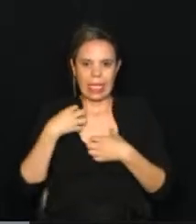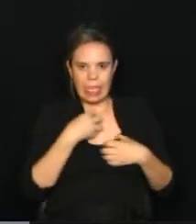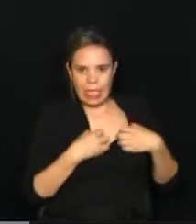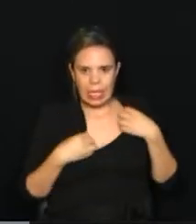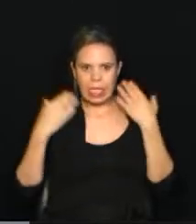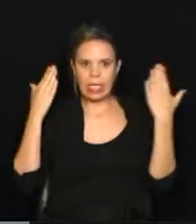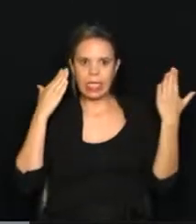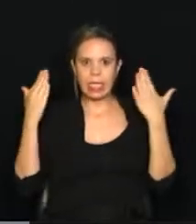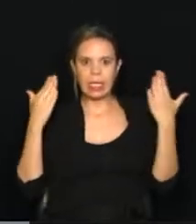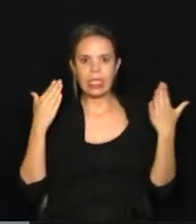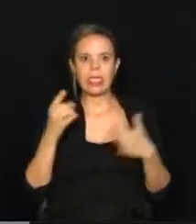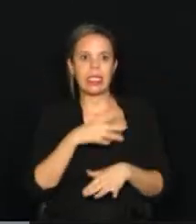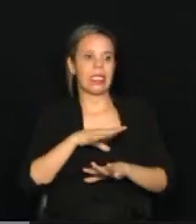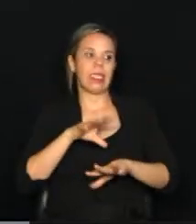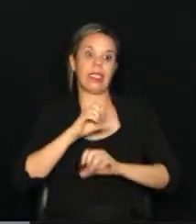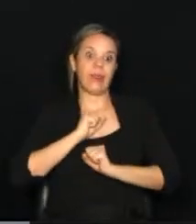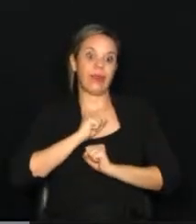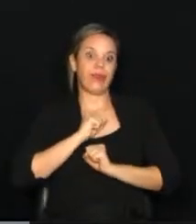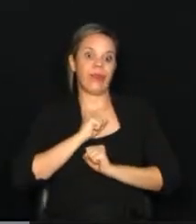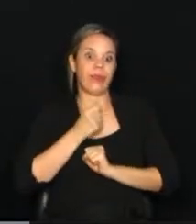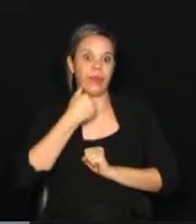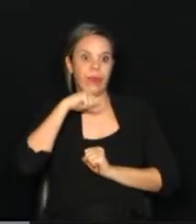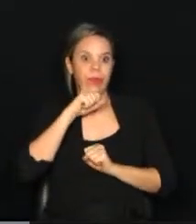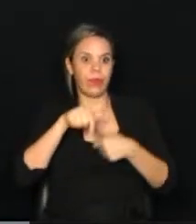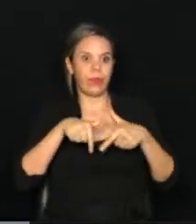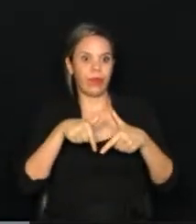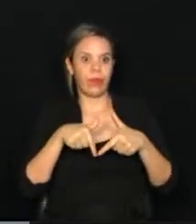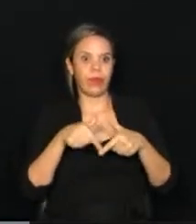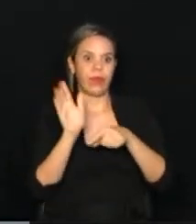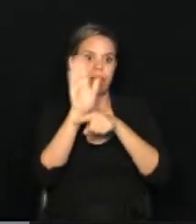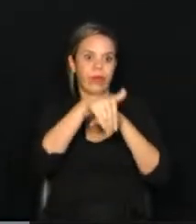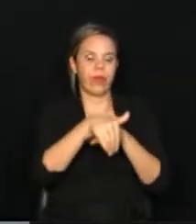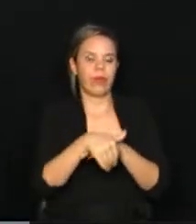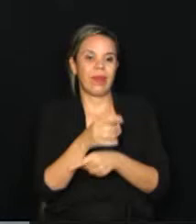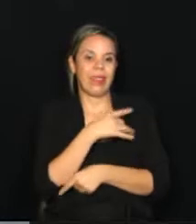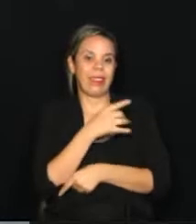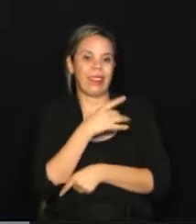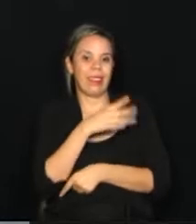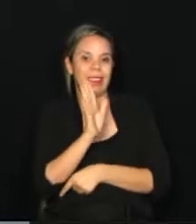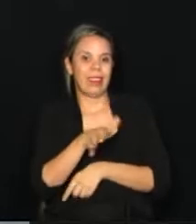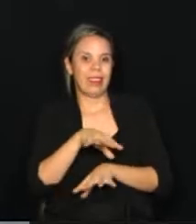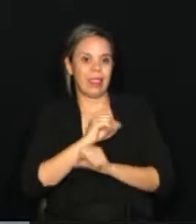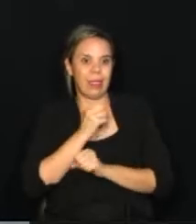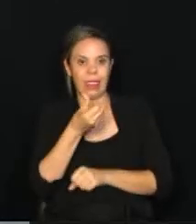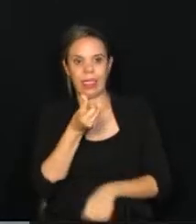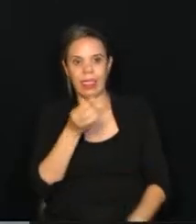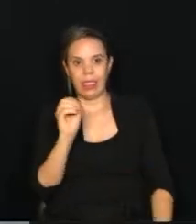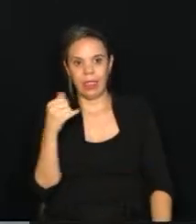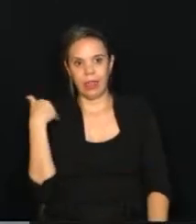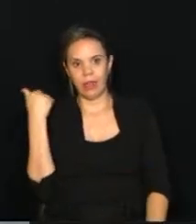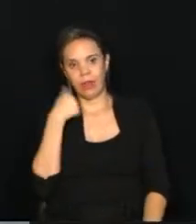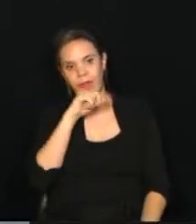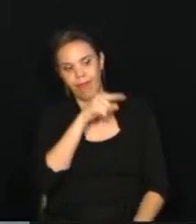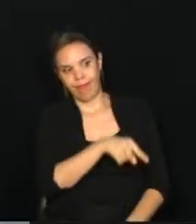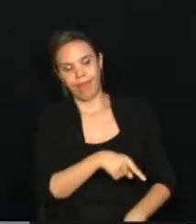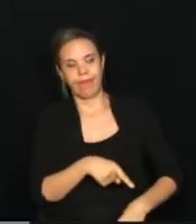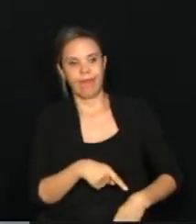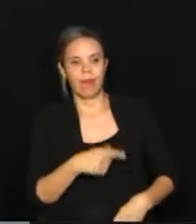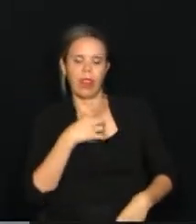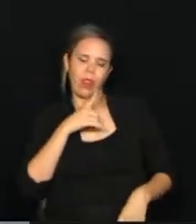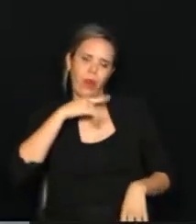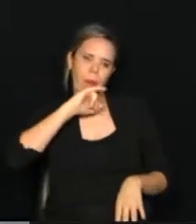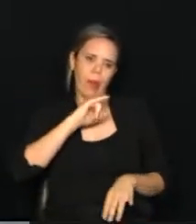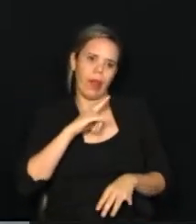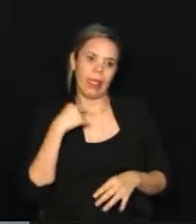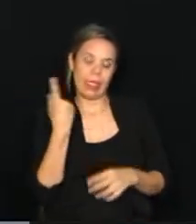psicológico, do medo de pegar. Minha mãe também trabalha com basquete, então eu tenho medo, que ela tem 60 anos. Tá. Tem meu pai, então a gente